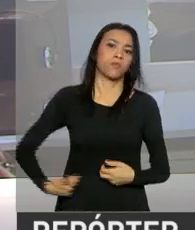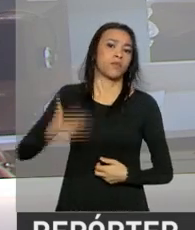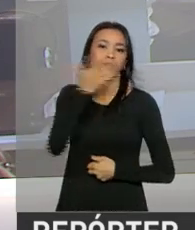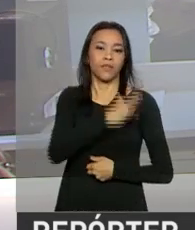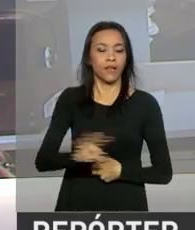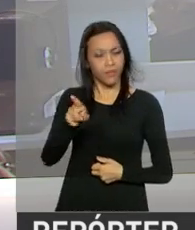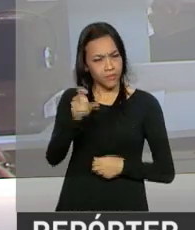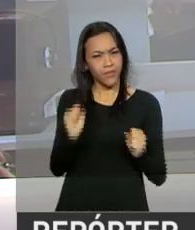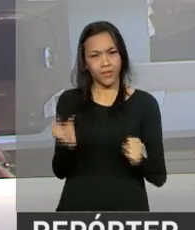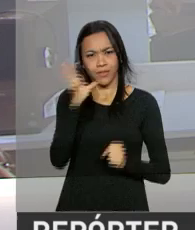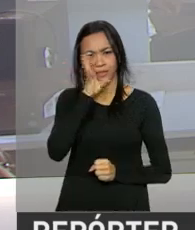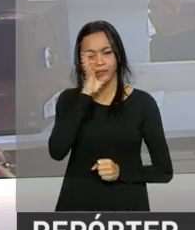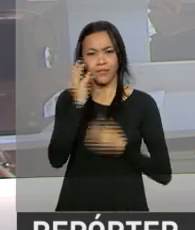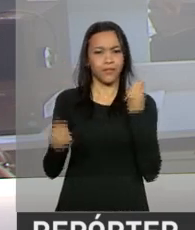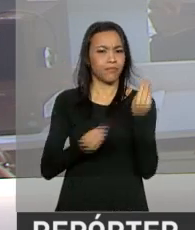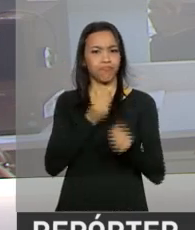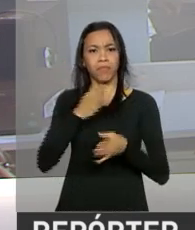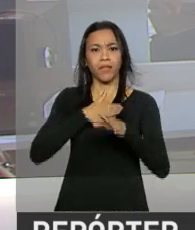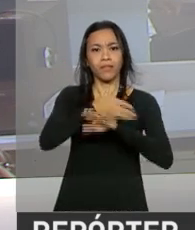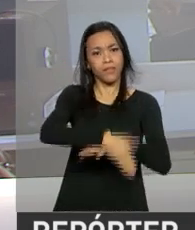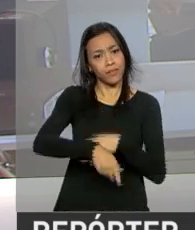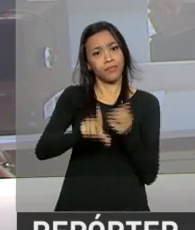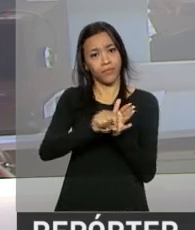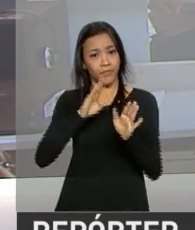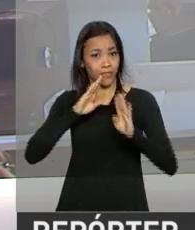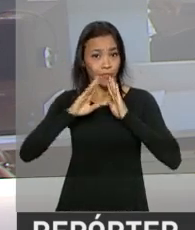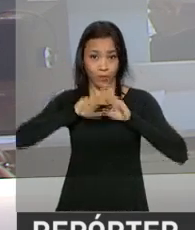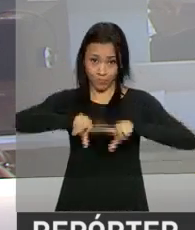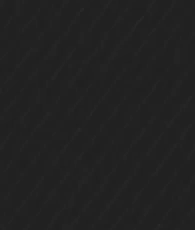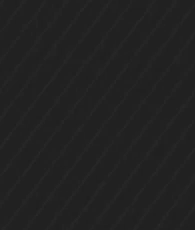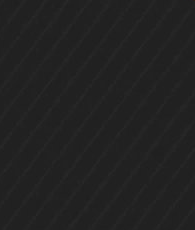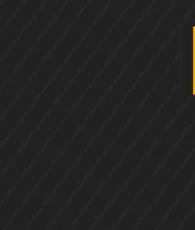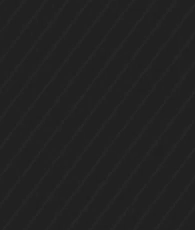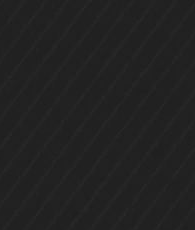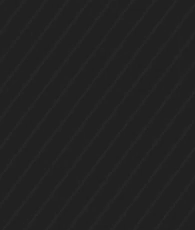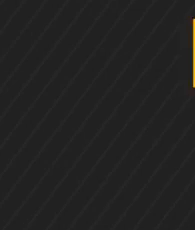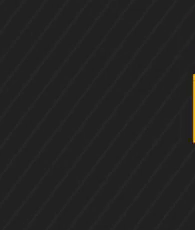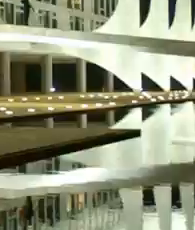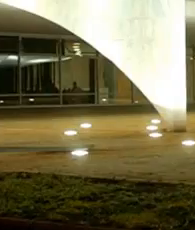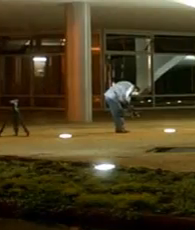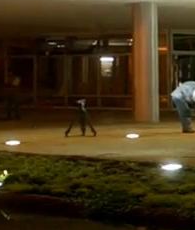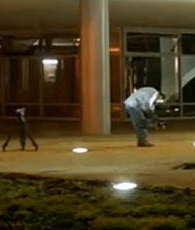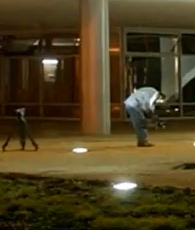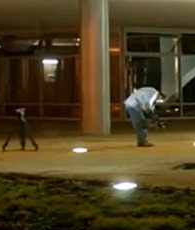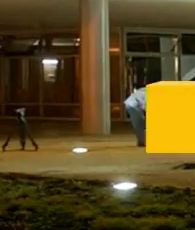federal. Acompanhe também as novidades em nossas redes sociais.